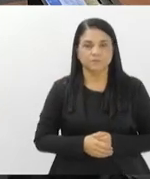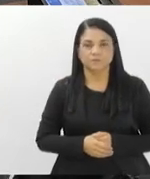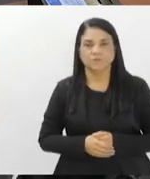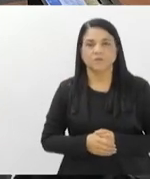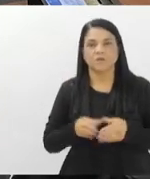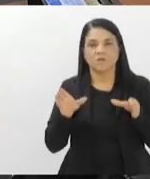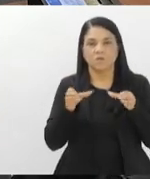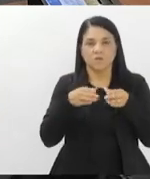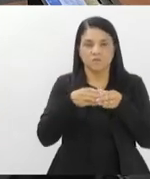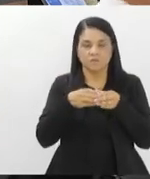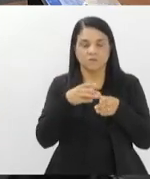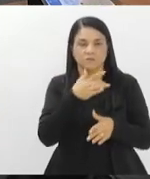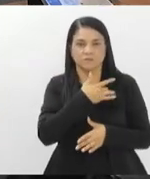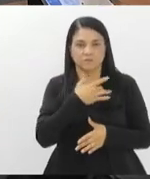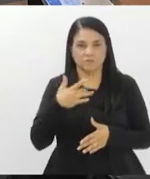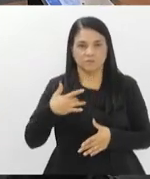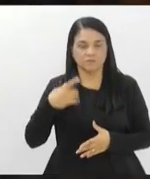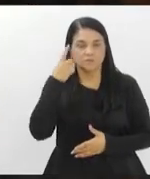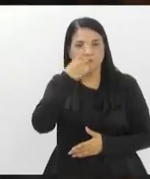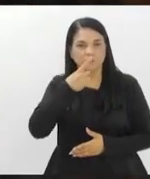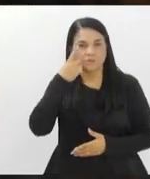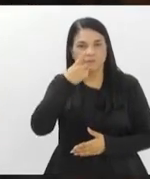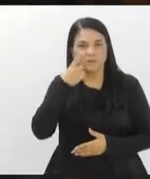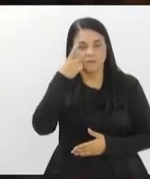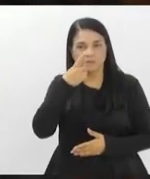Pela Comissão de Saúde,